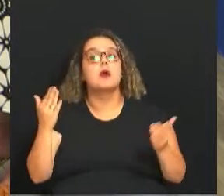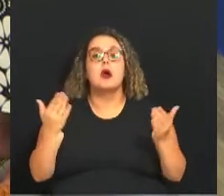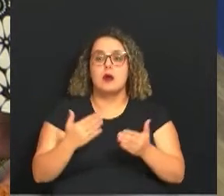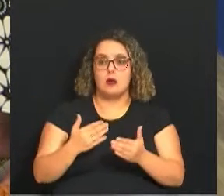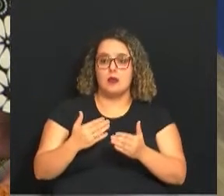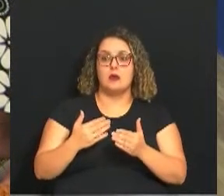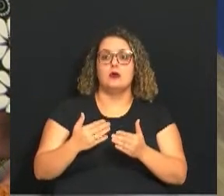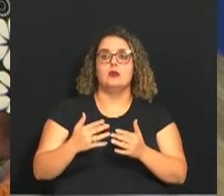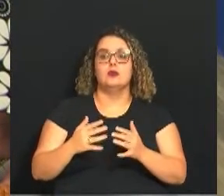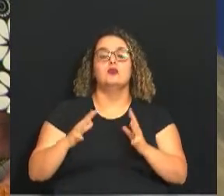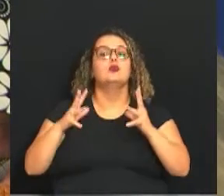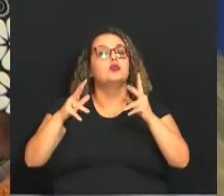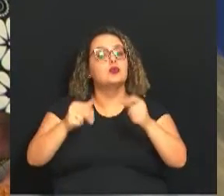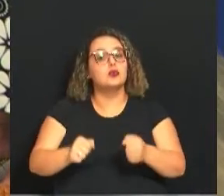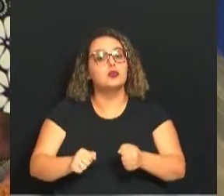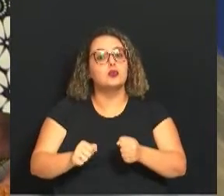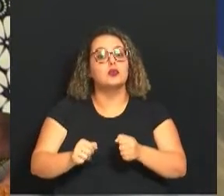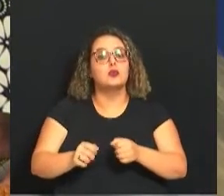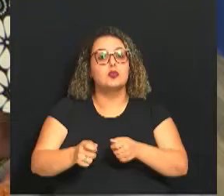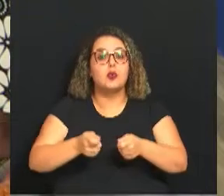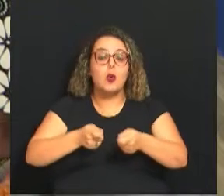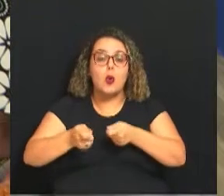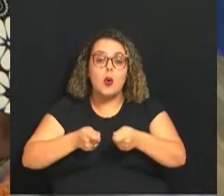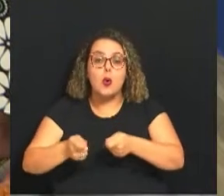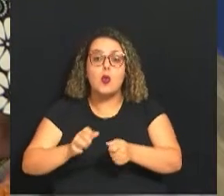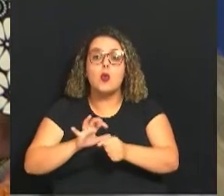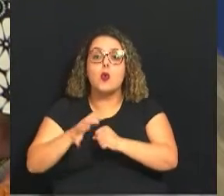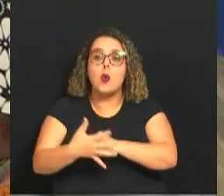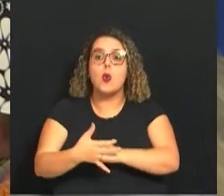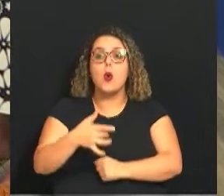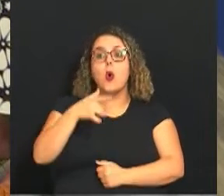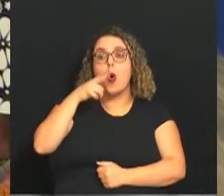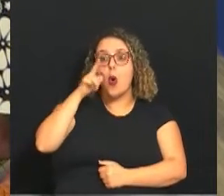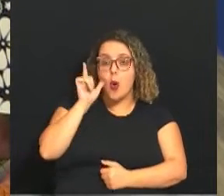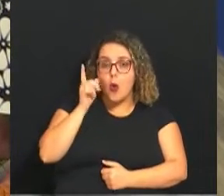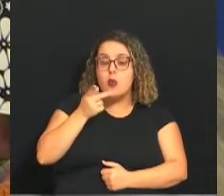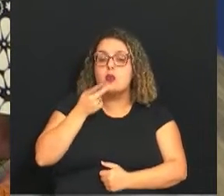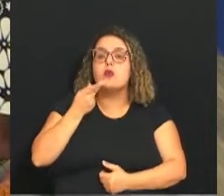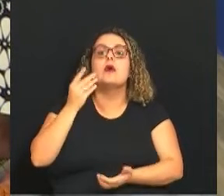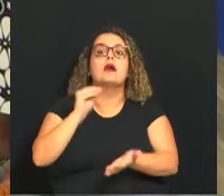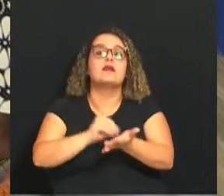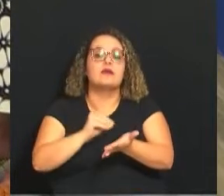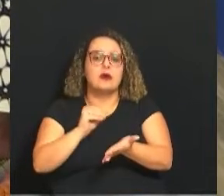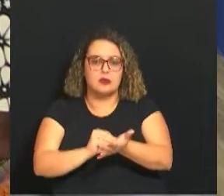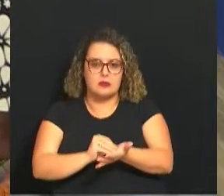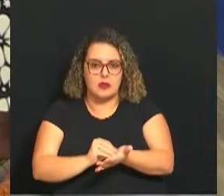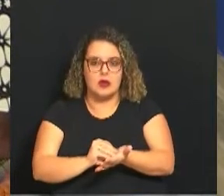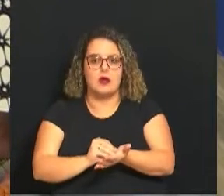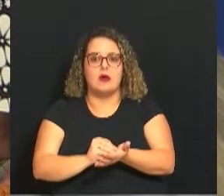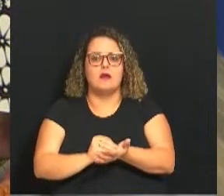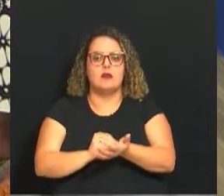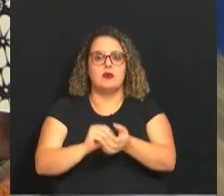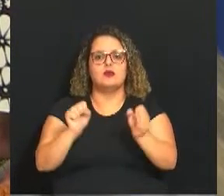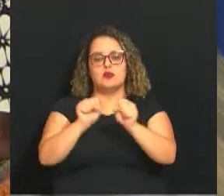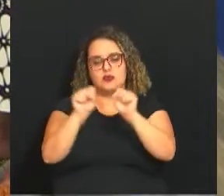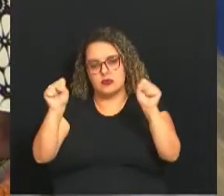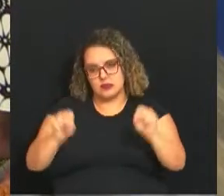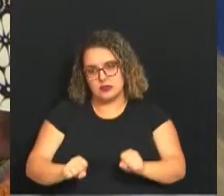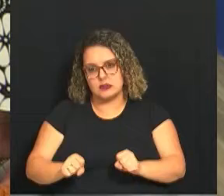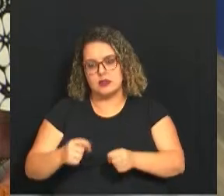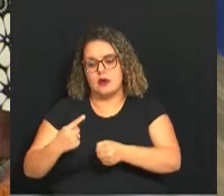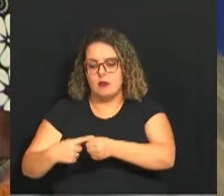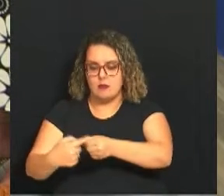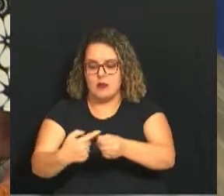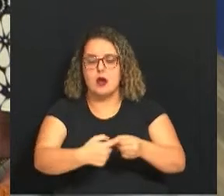panorama dos casos da Covid-19 no nosso país. Ontem eu falei, né, que faltava aquela atualização da região metropolitana, do estado